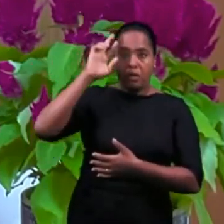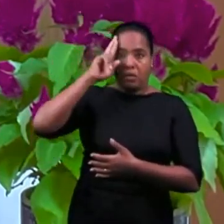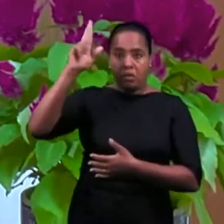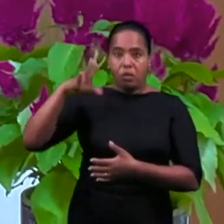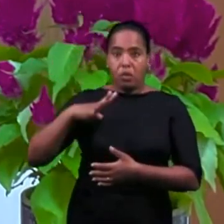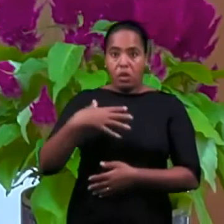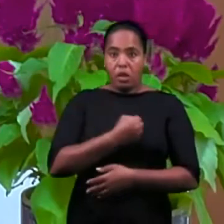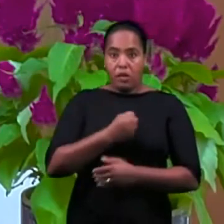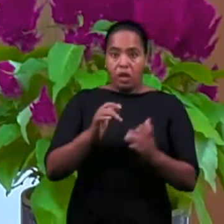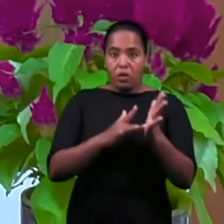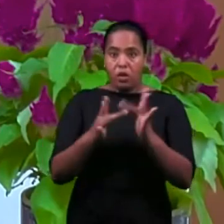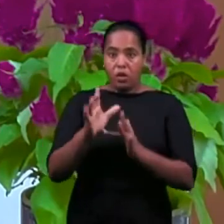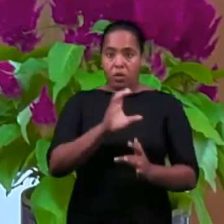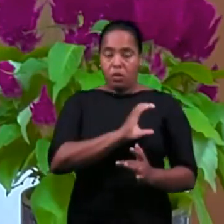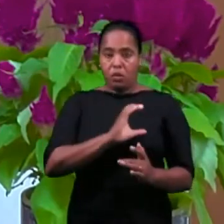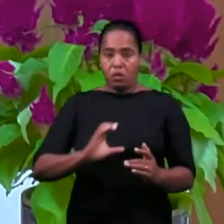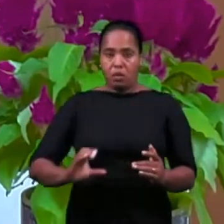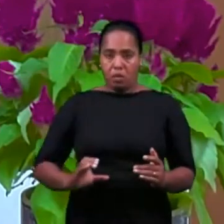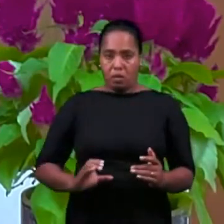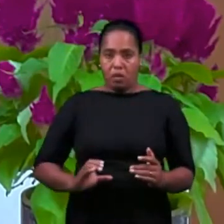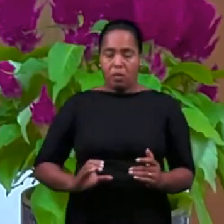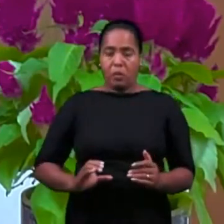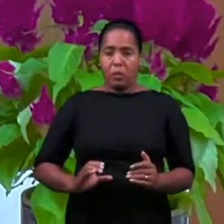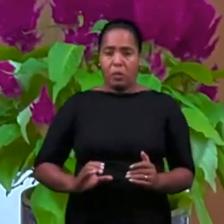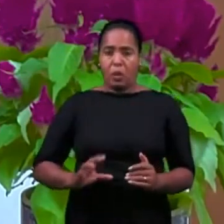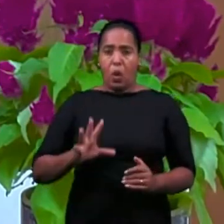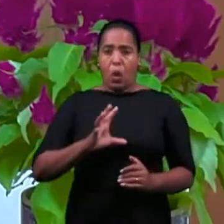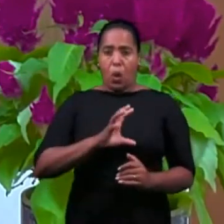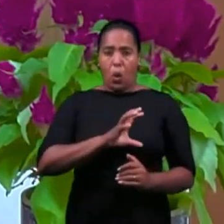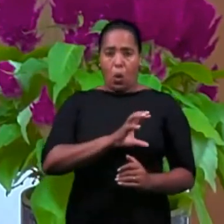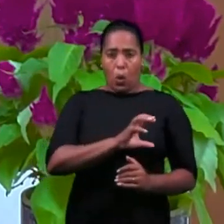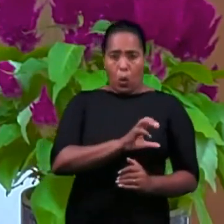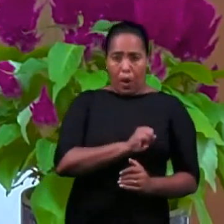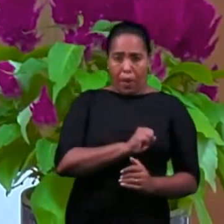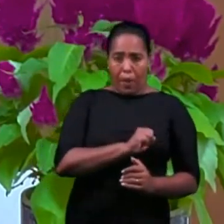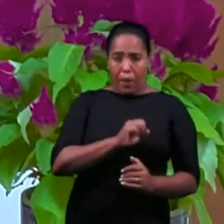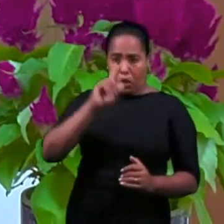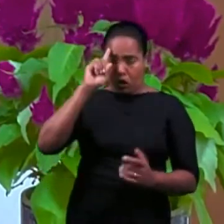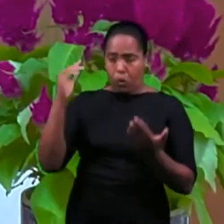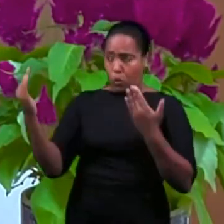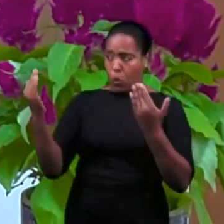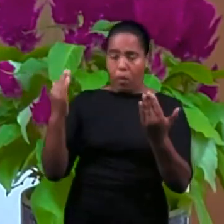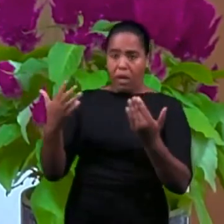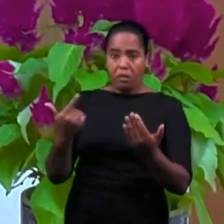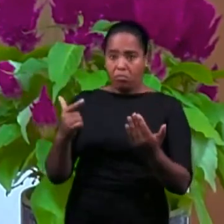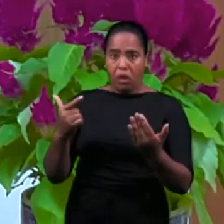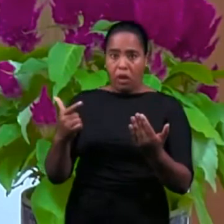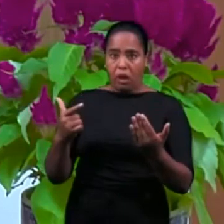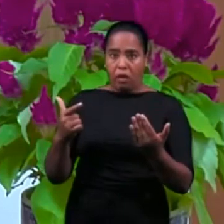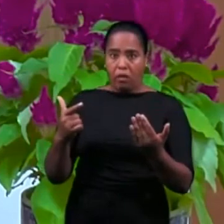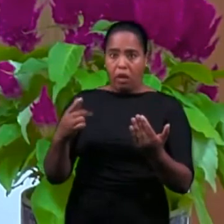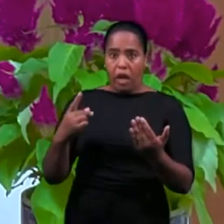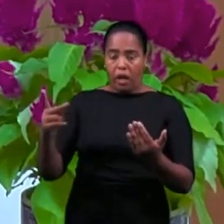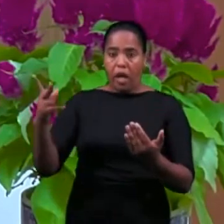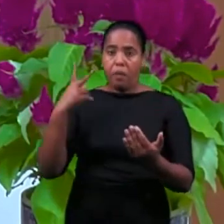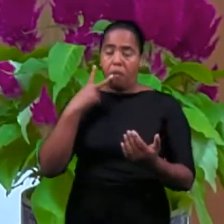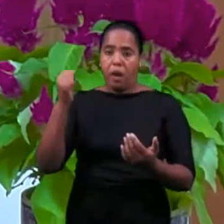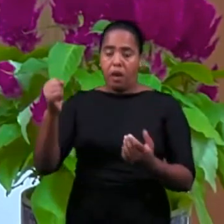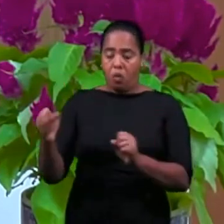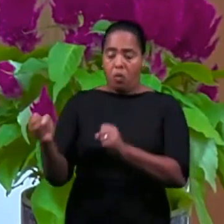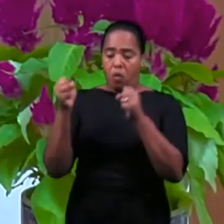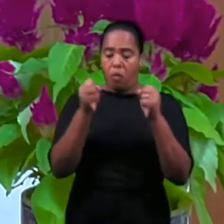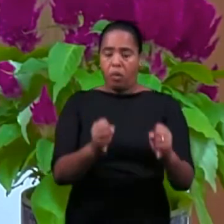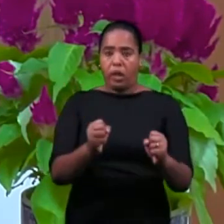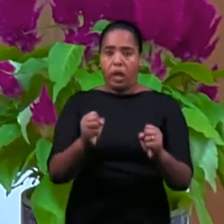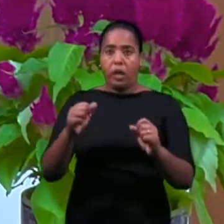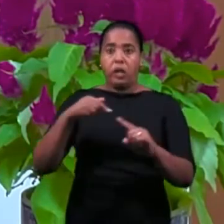Salvador Jesus Cristo, o amor incomparável de Deus, o nosso eterno Pai, o poder, as